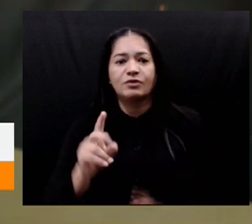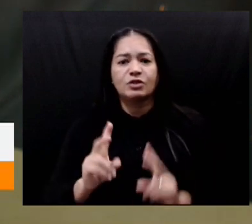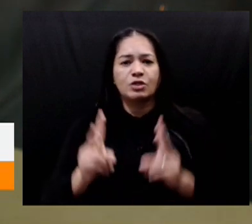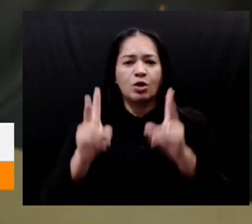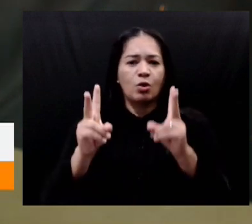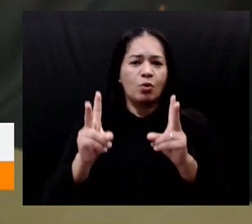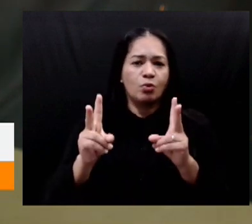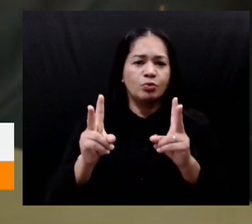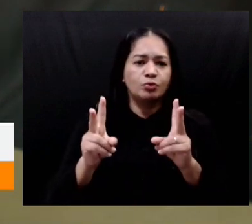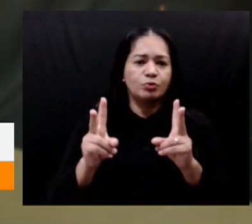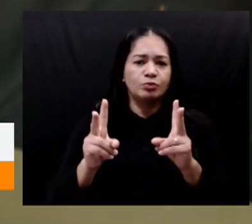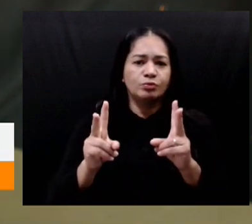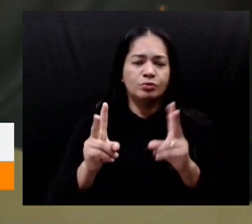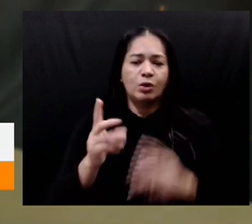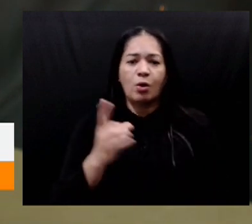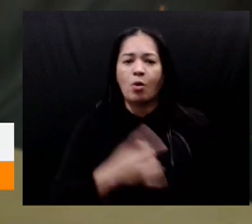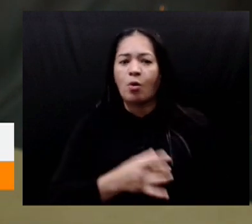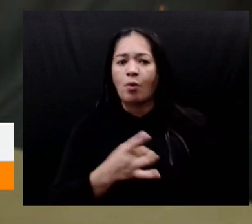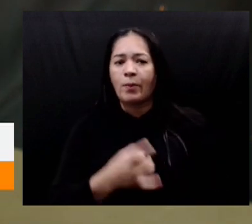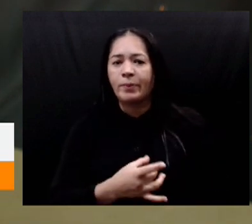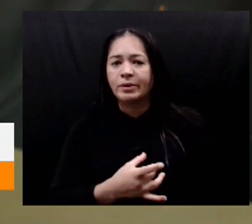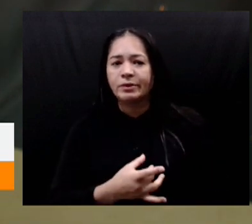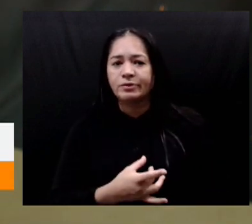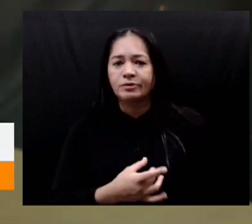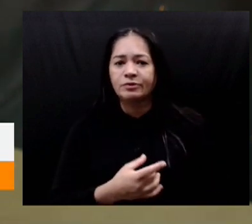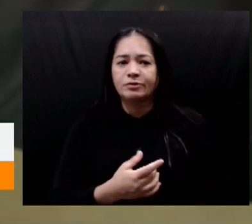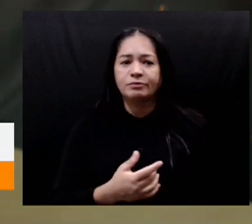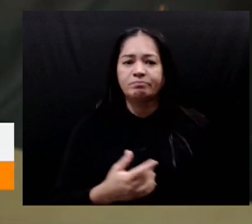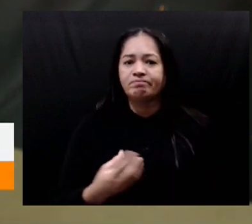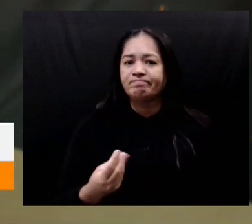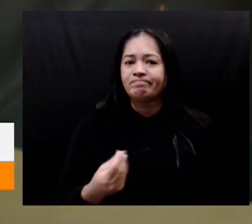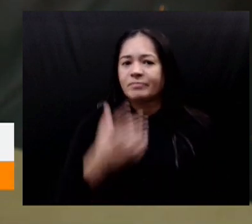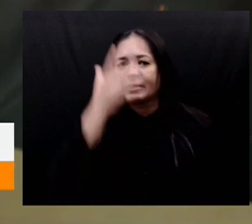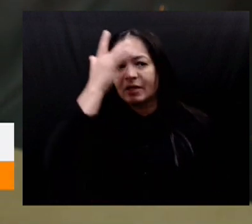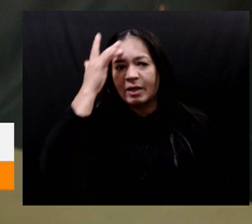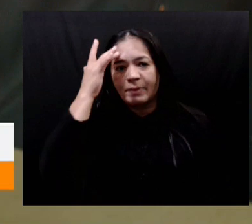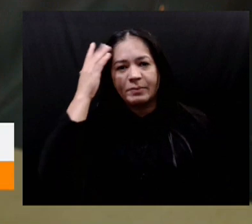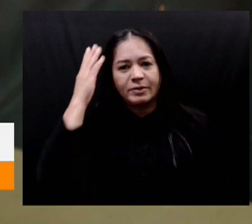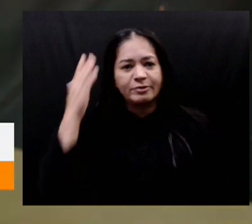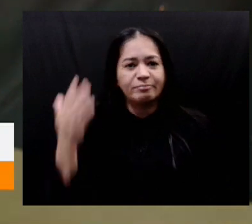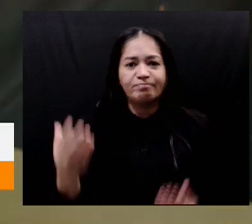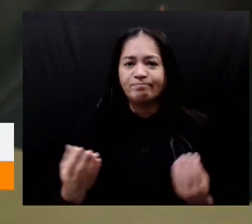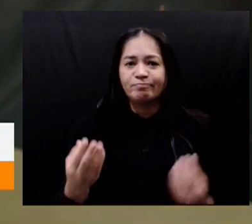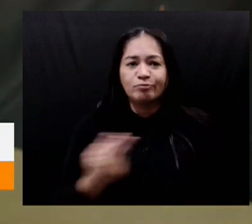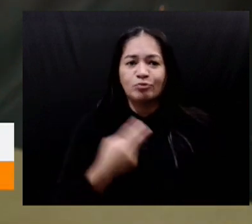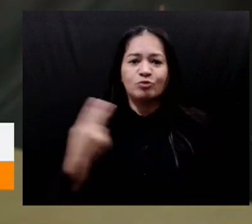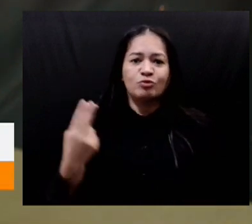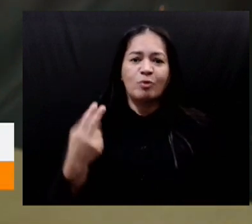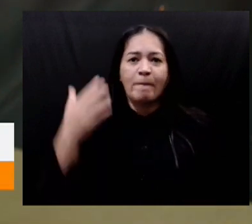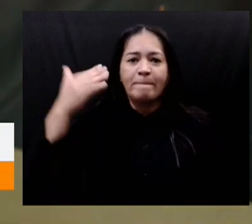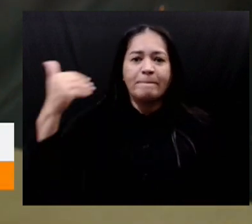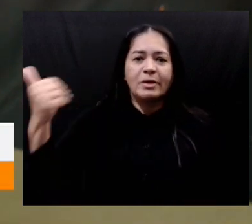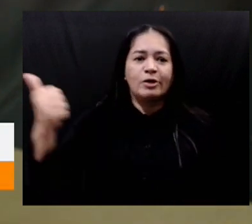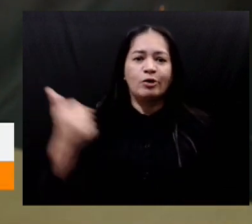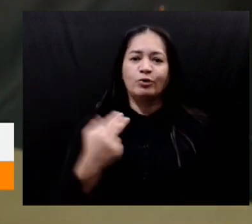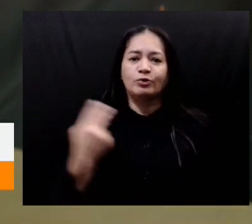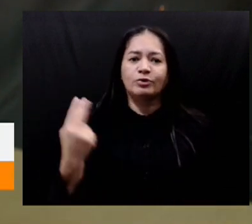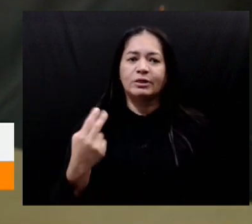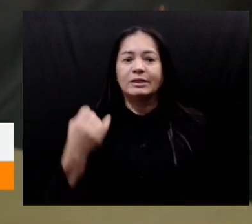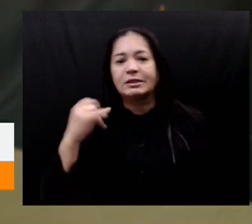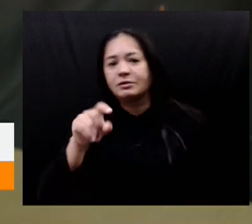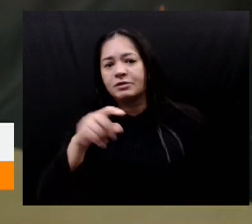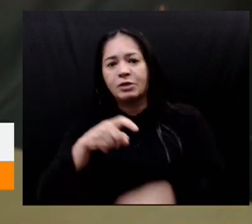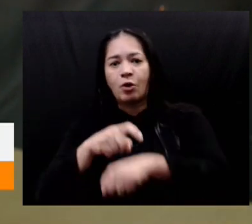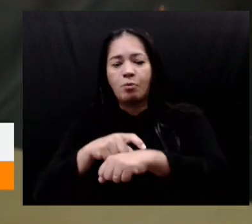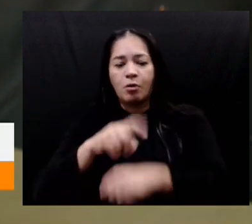esse medo de fracassar, você não seja uma pessoa bem-sucedida, porque se você tem ali um momento de virada de chave